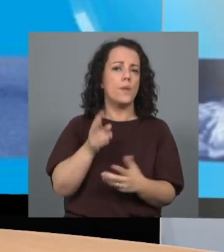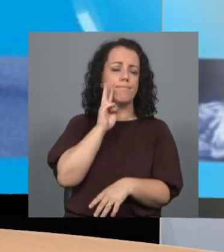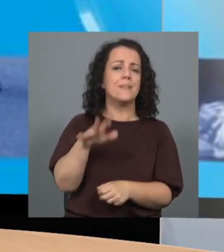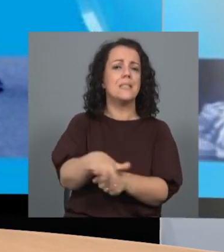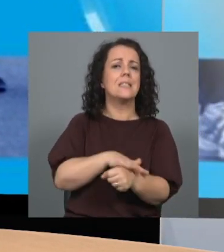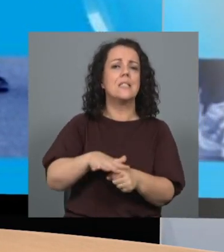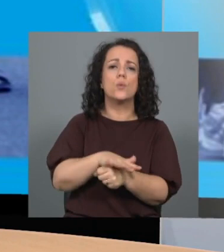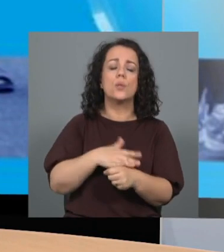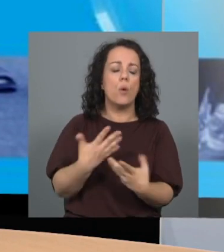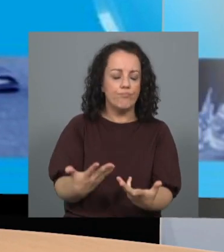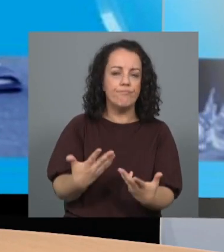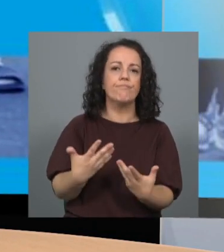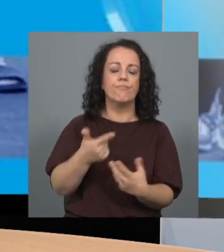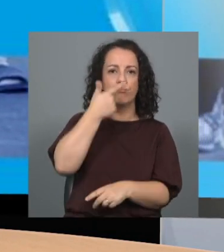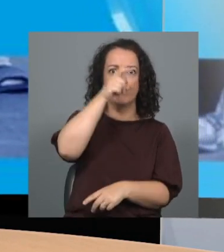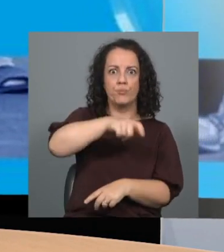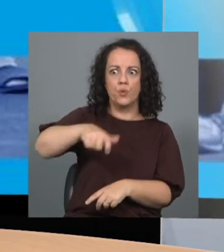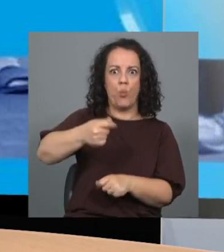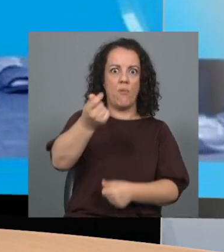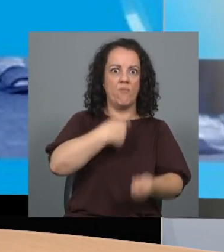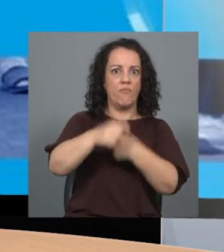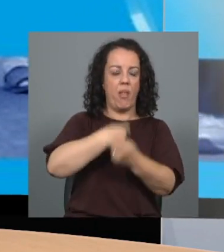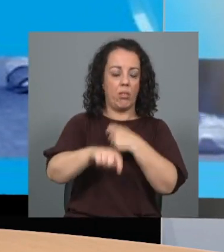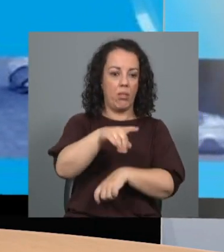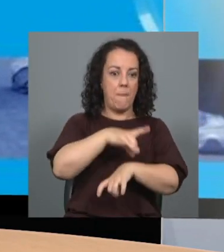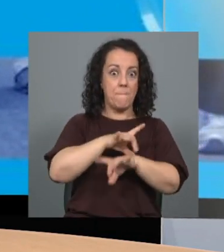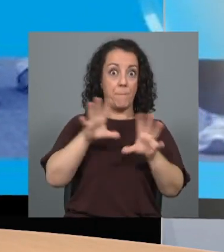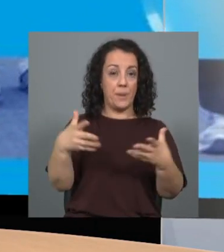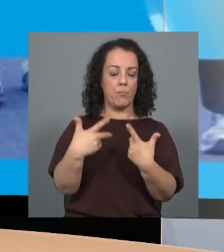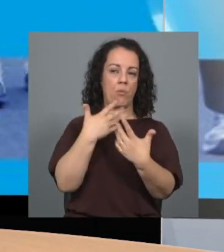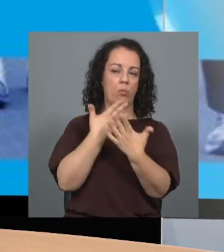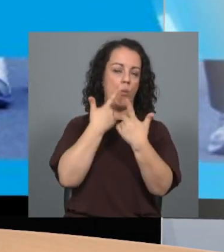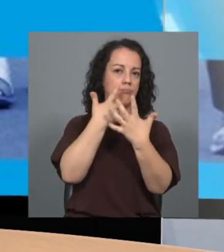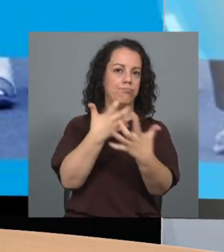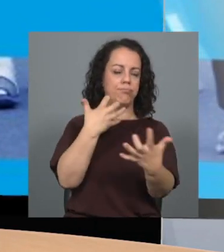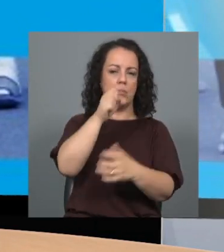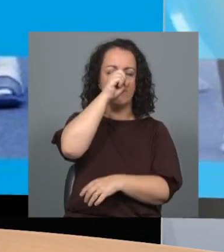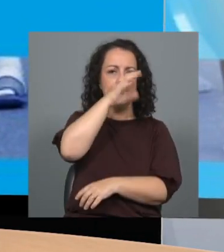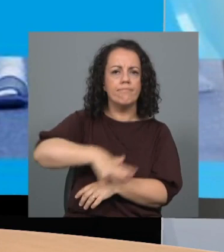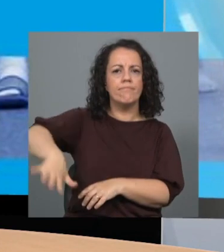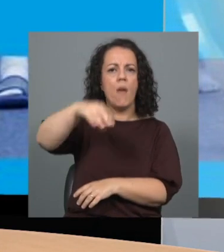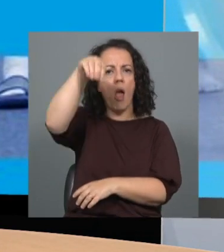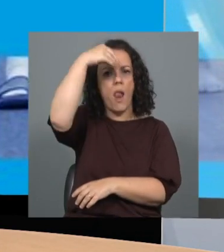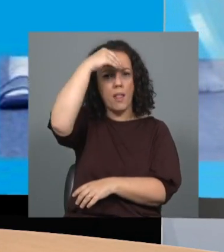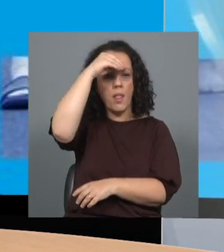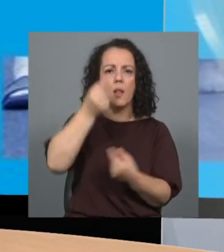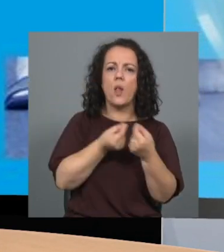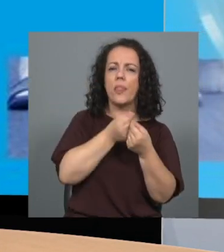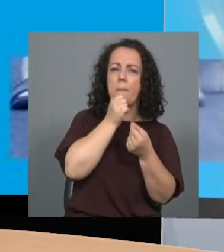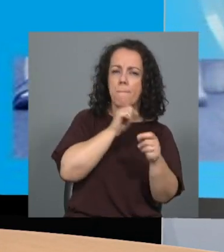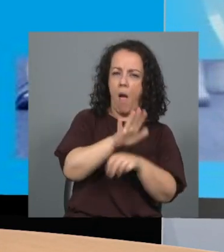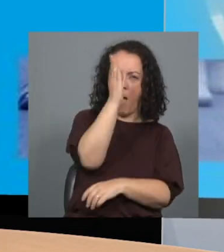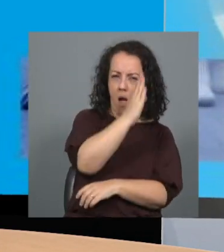de exploração e tráfico humano que a pandemia tornou mais evidente nas explorações agrícolas do Alentejo Litoral, um